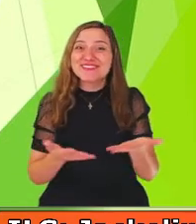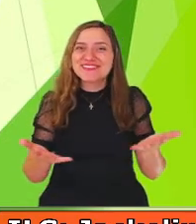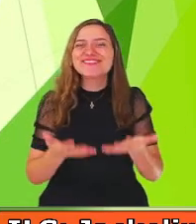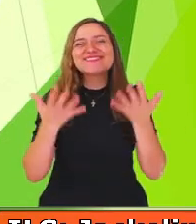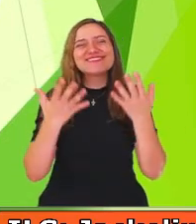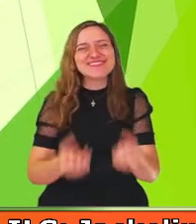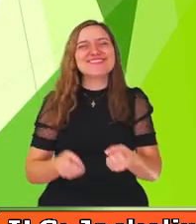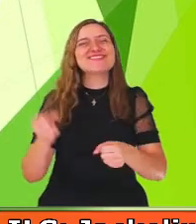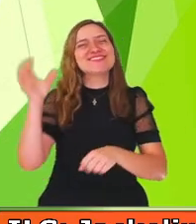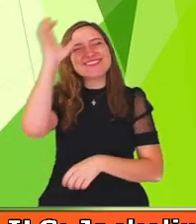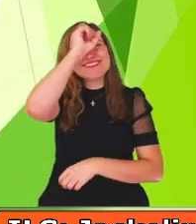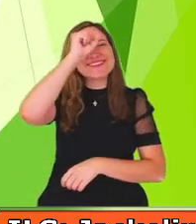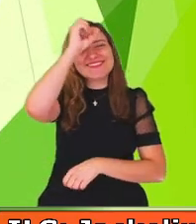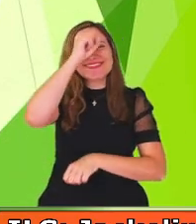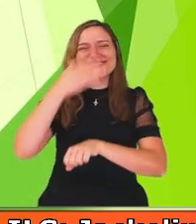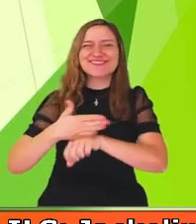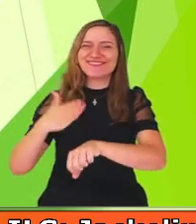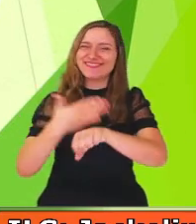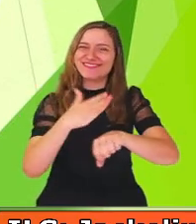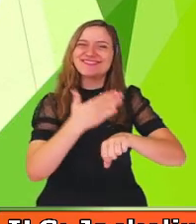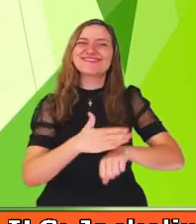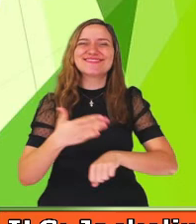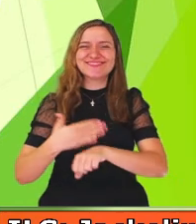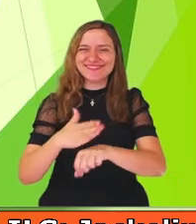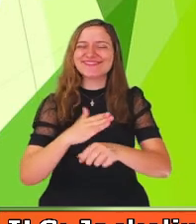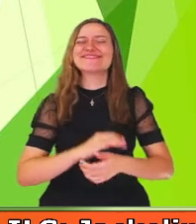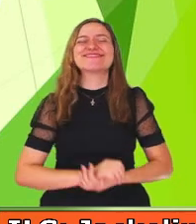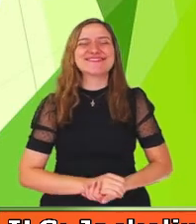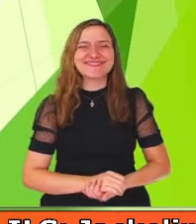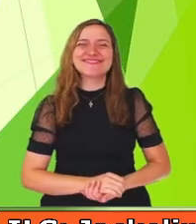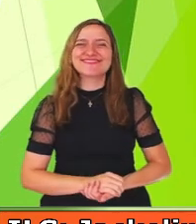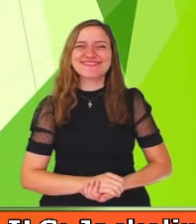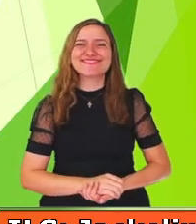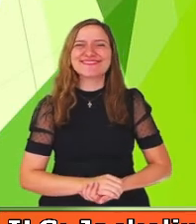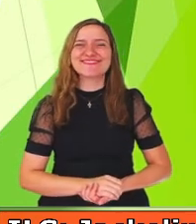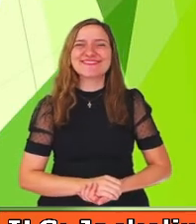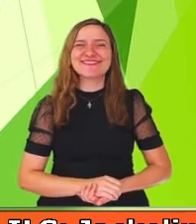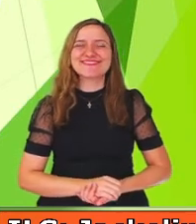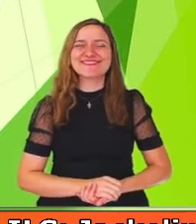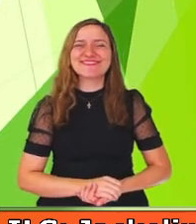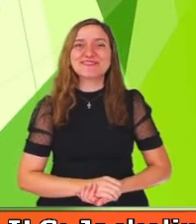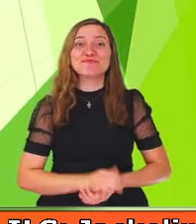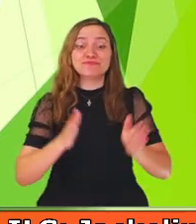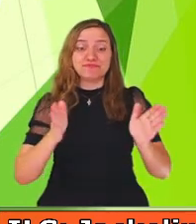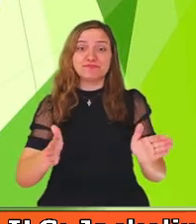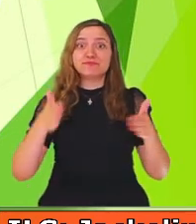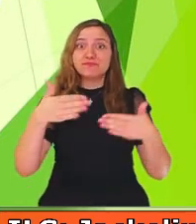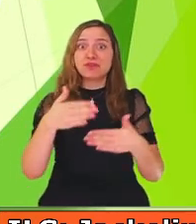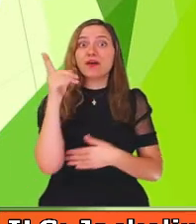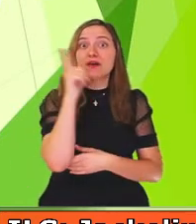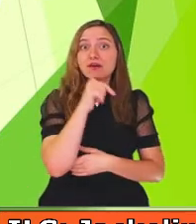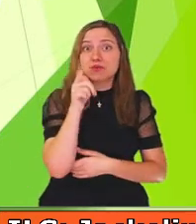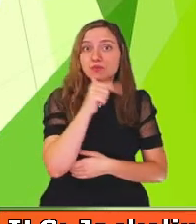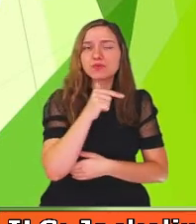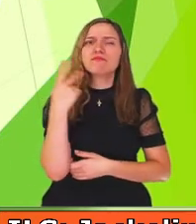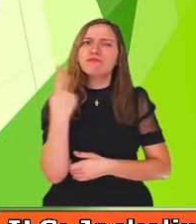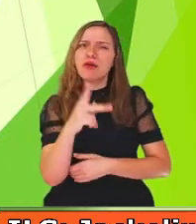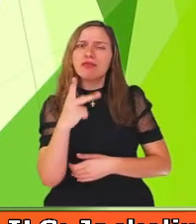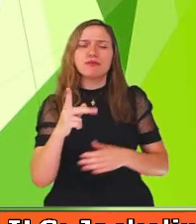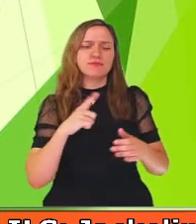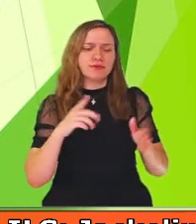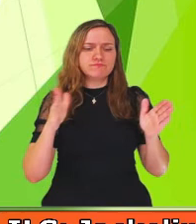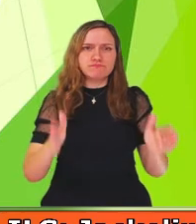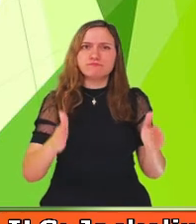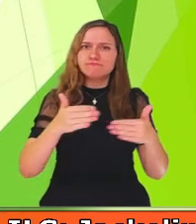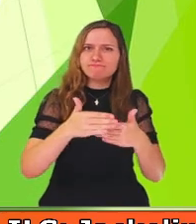Assim, vamos colocar os nossos conhecimentos em prática. Uma caixa d'água com a forma de